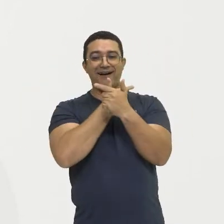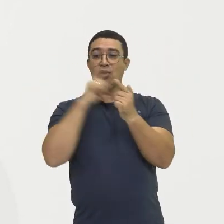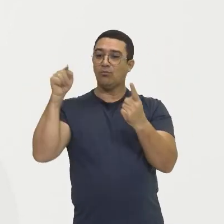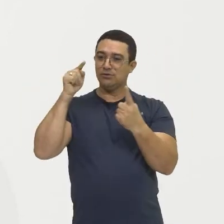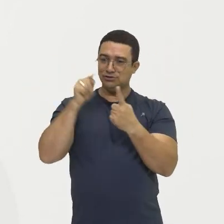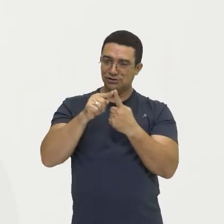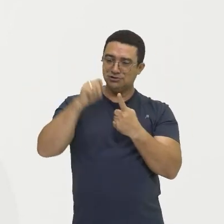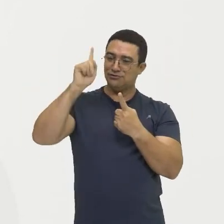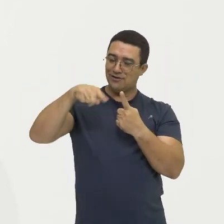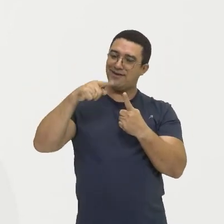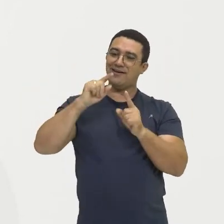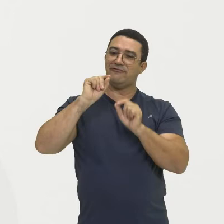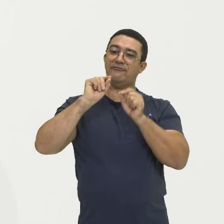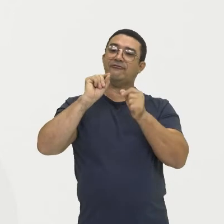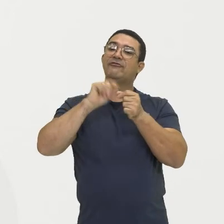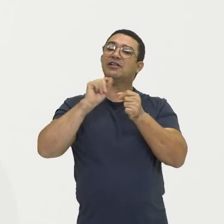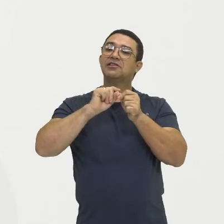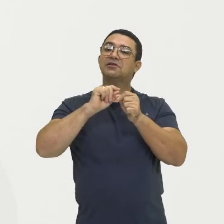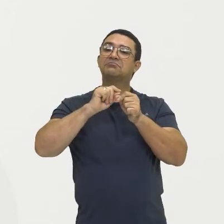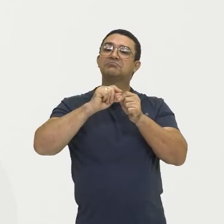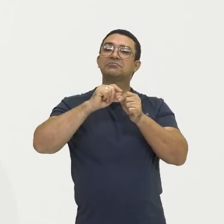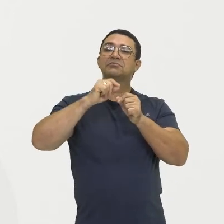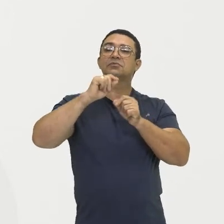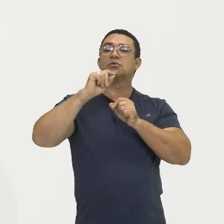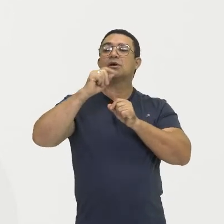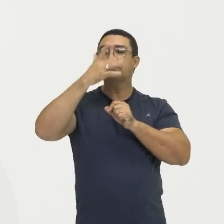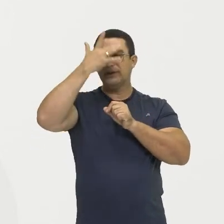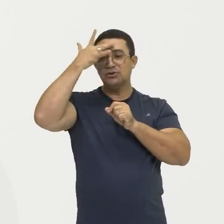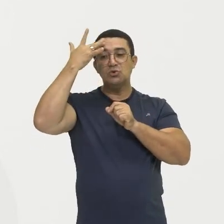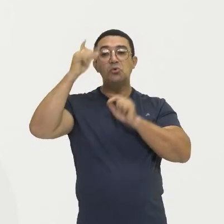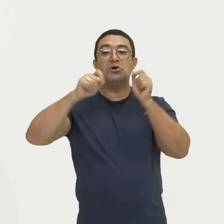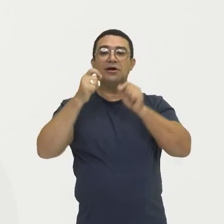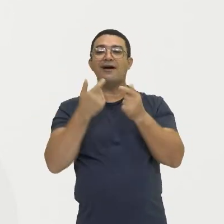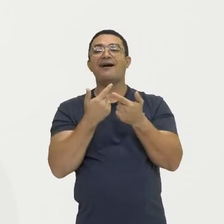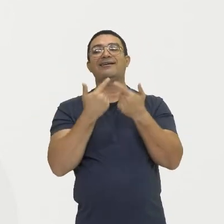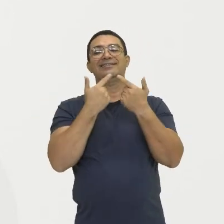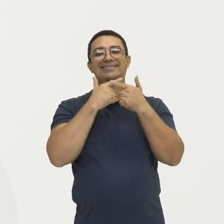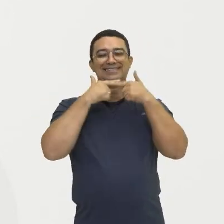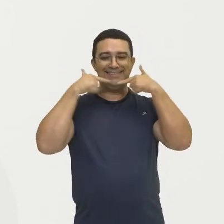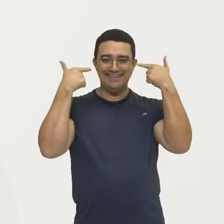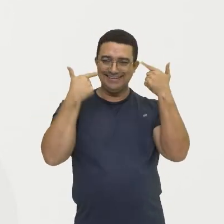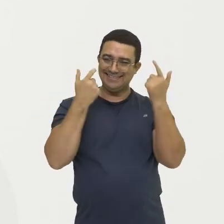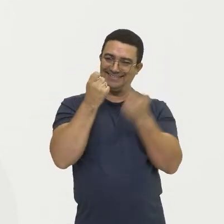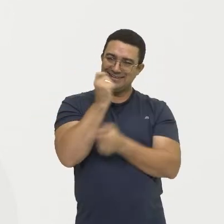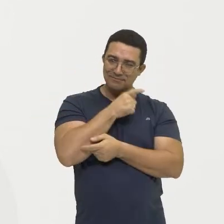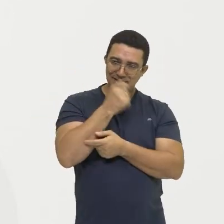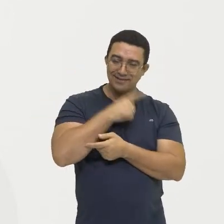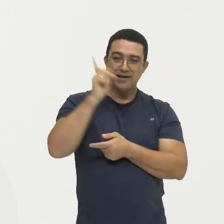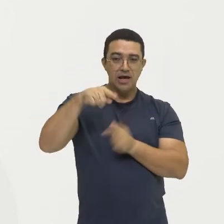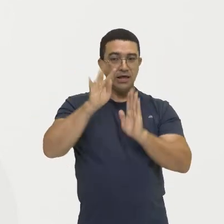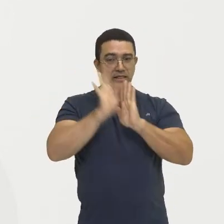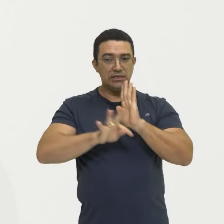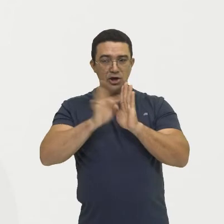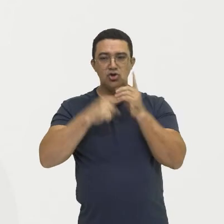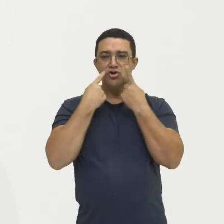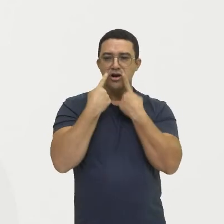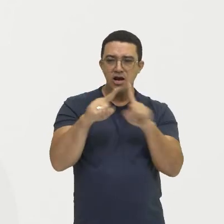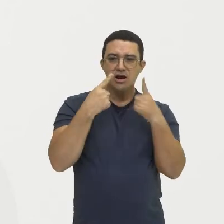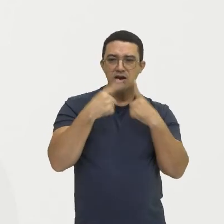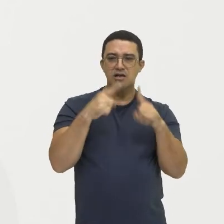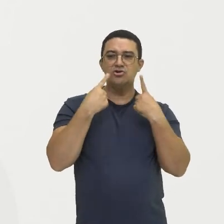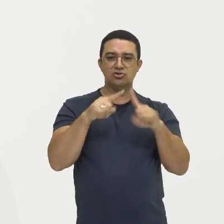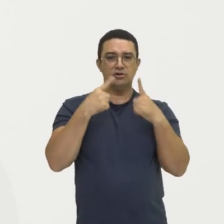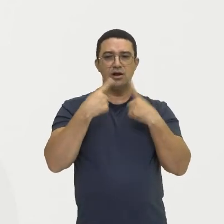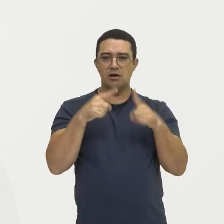principal da comédia é o humor, né? O riso. são textos de caráter crítico,